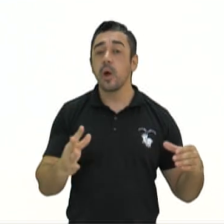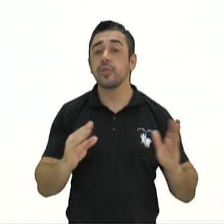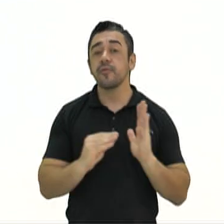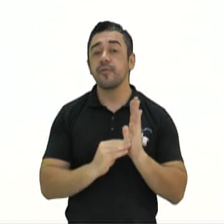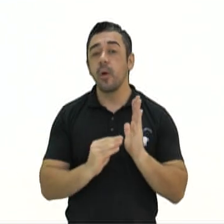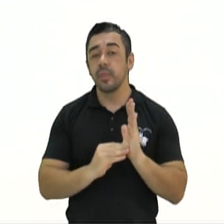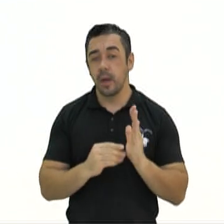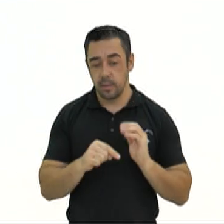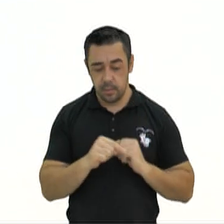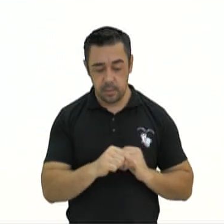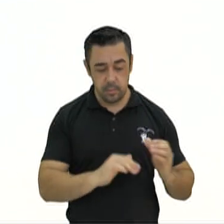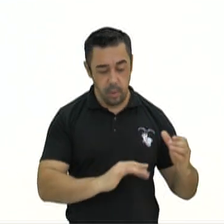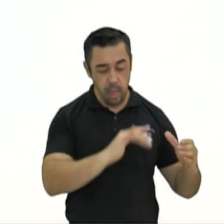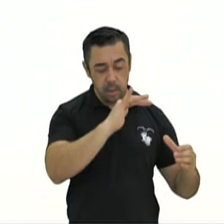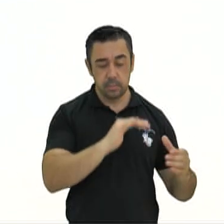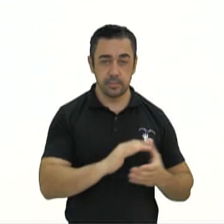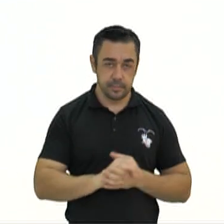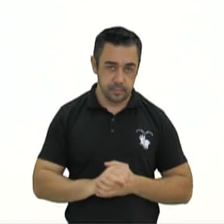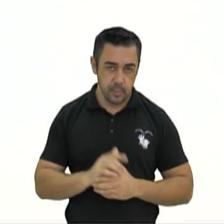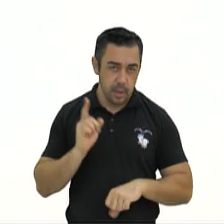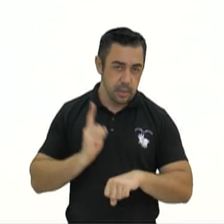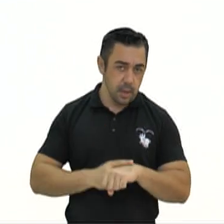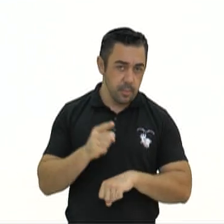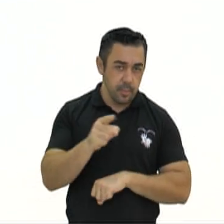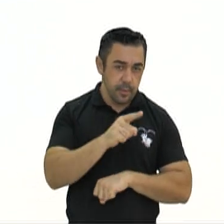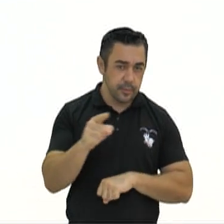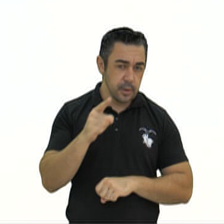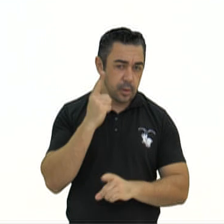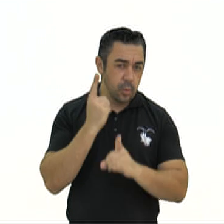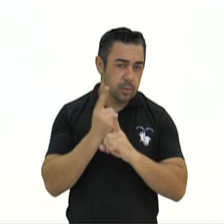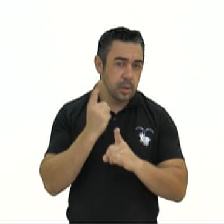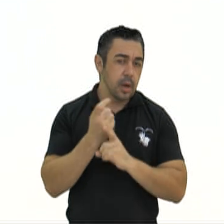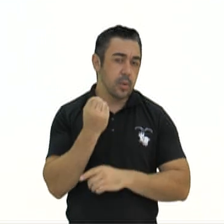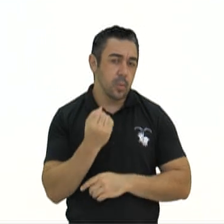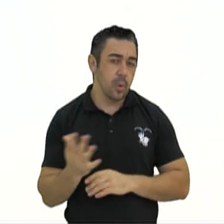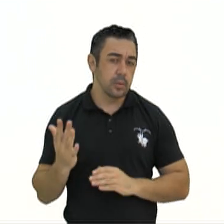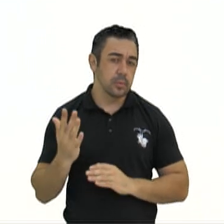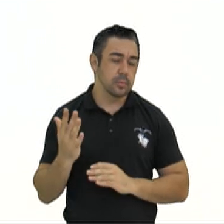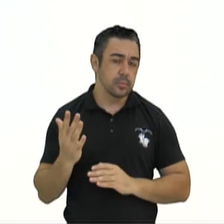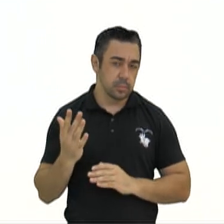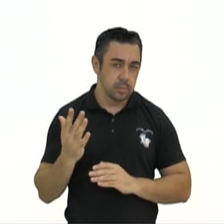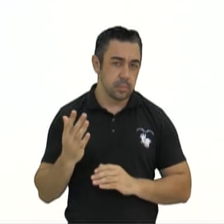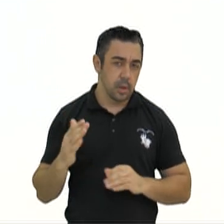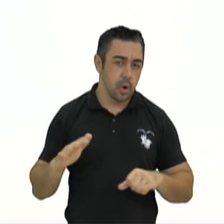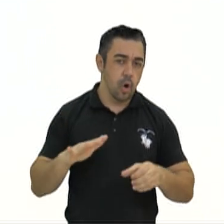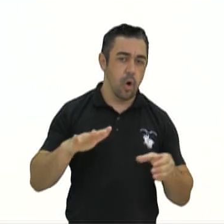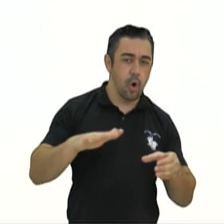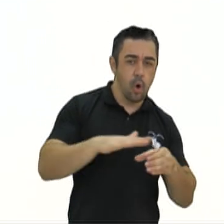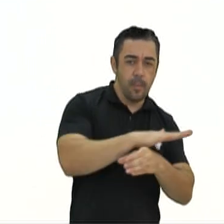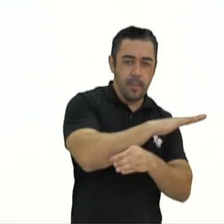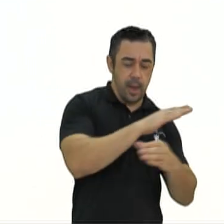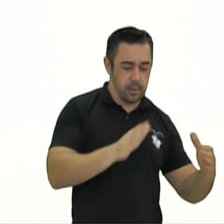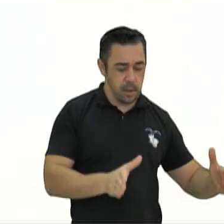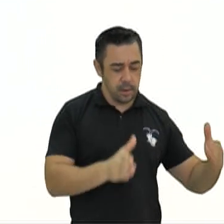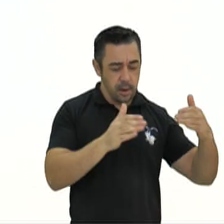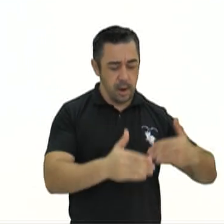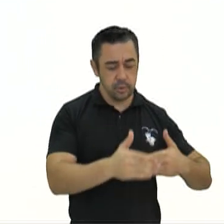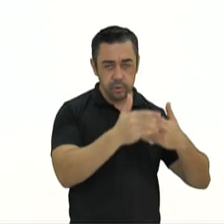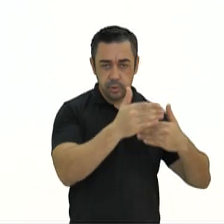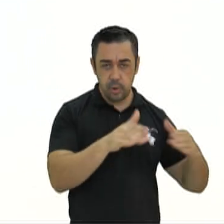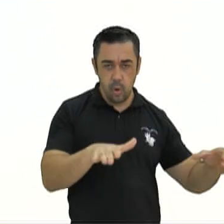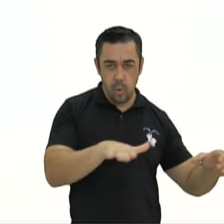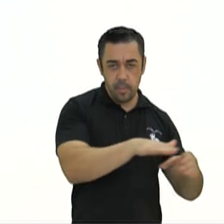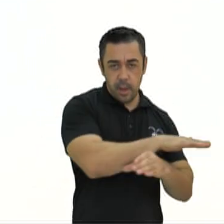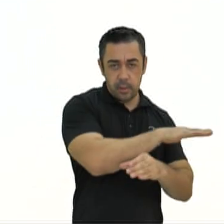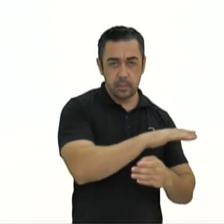dar um tempinho aí para vocês em casa verificarem quanto que faltou ali para completar, tá bom? A capacidade da nossa caixa, a quantidade de